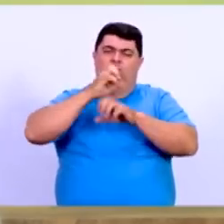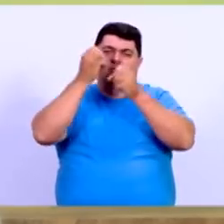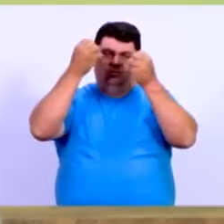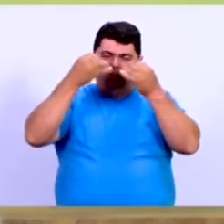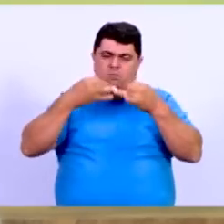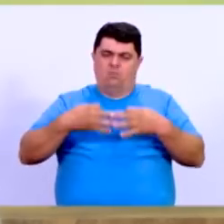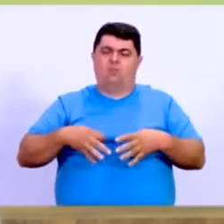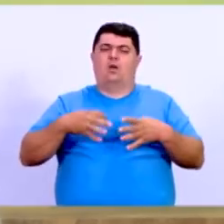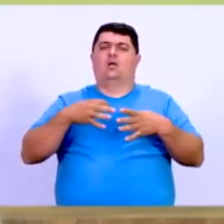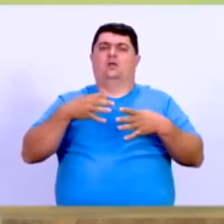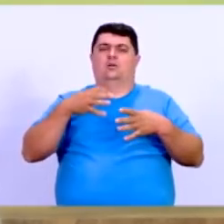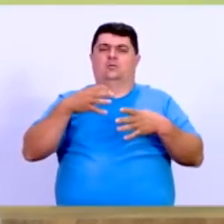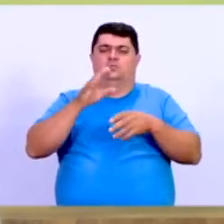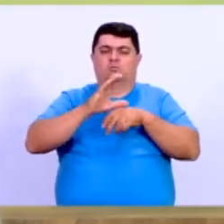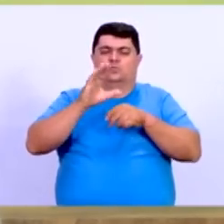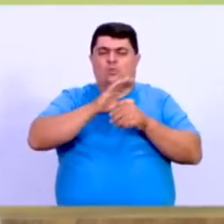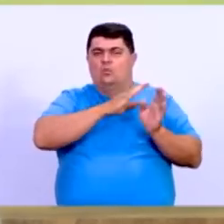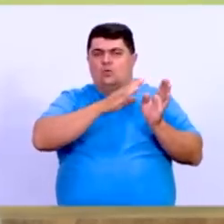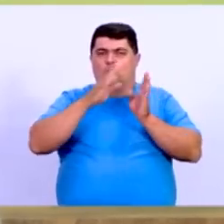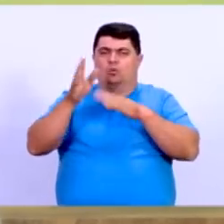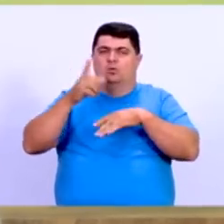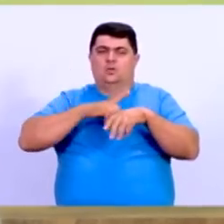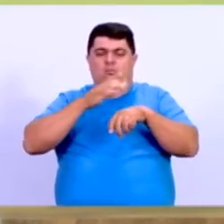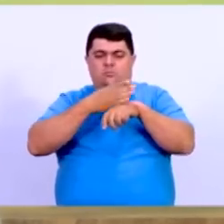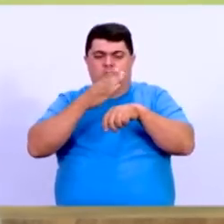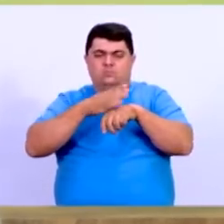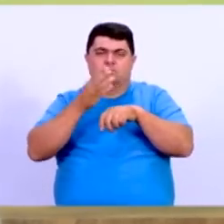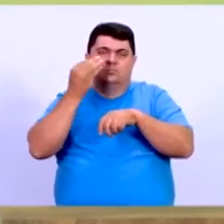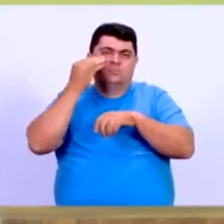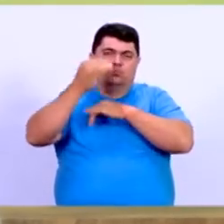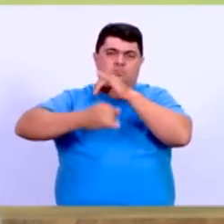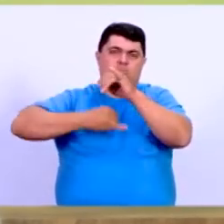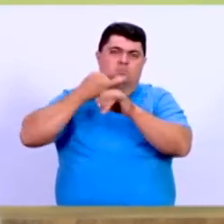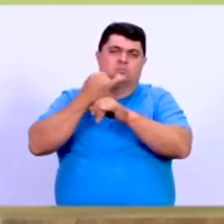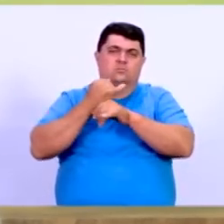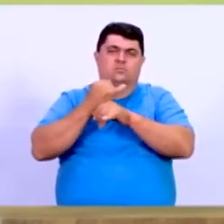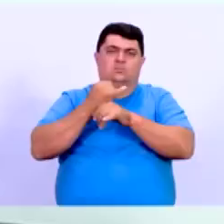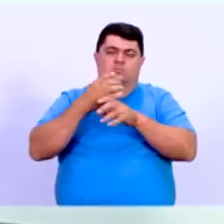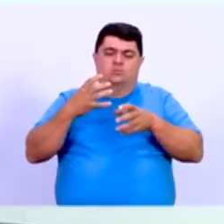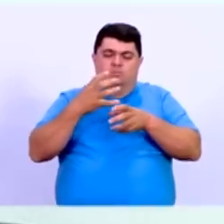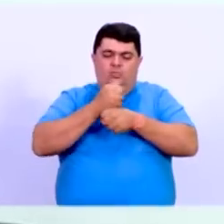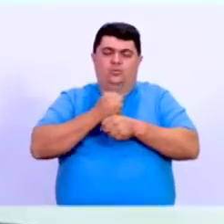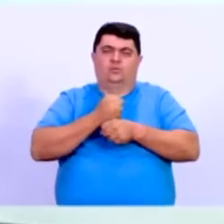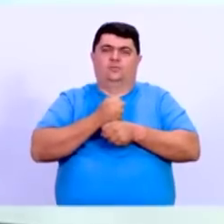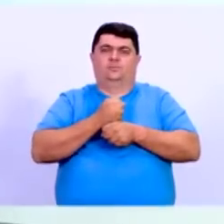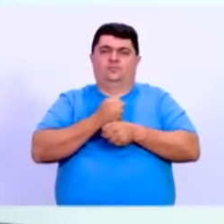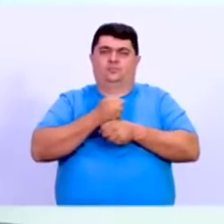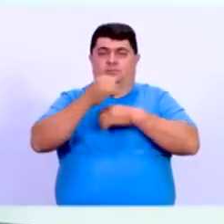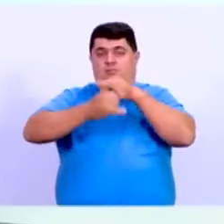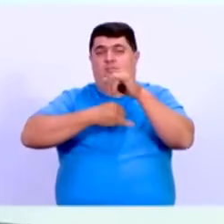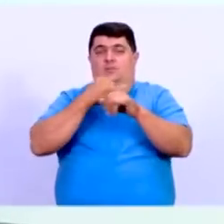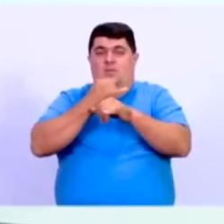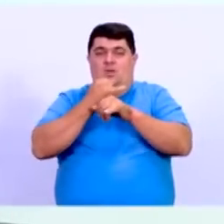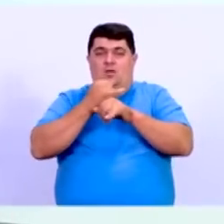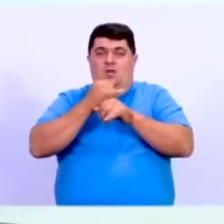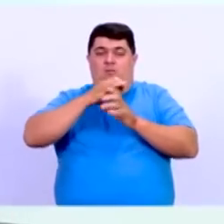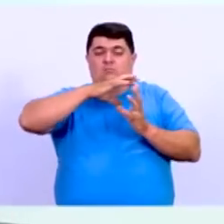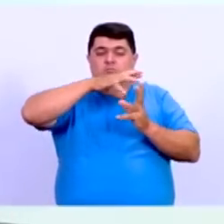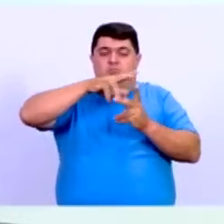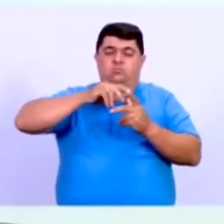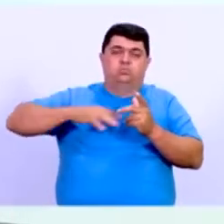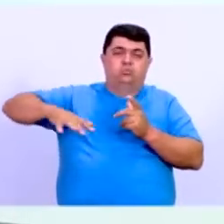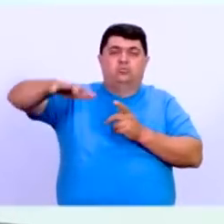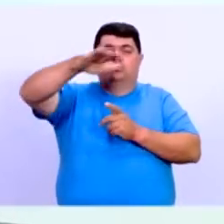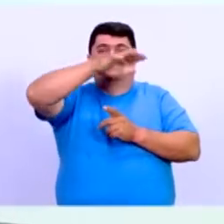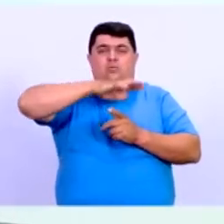coisa prática que a gente vai poder mostrar para vocês. E a internet junto de tudo isso. Isso mesmo, a internet, né, pessoal? Rede mundial de computadores. Se a